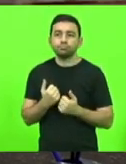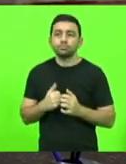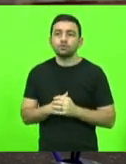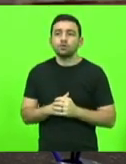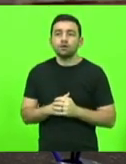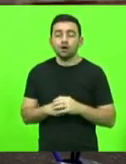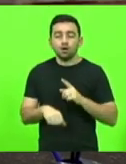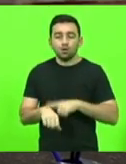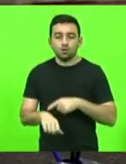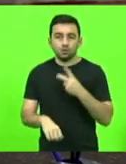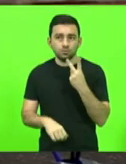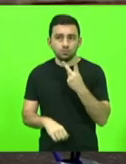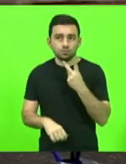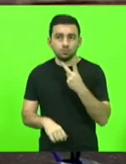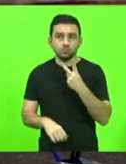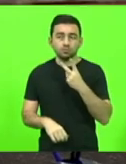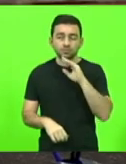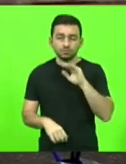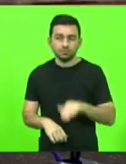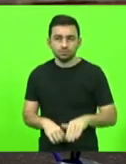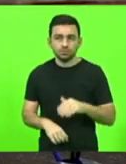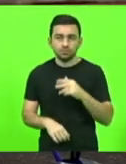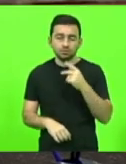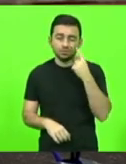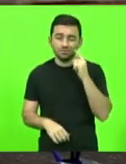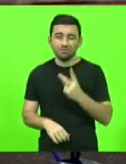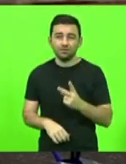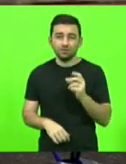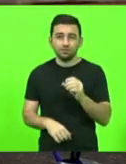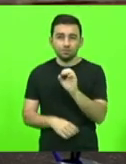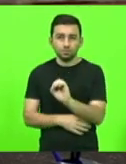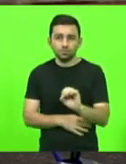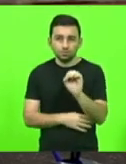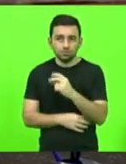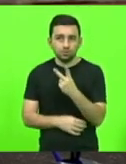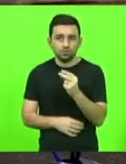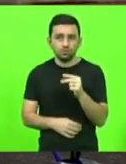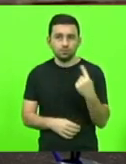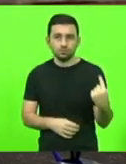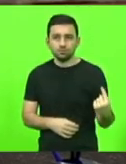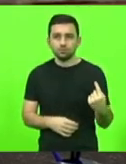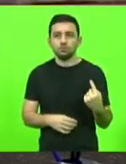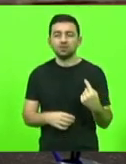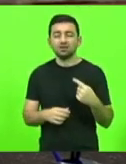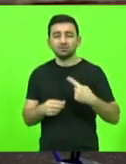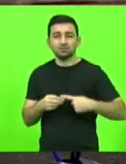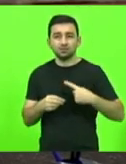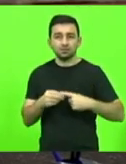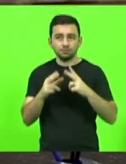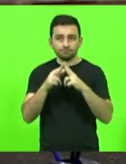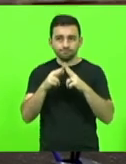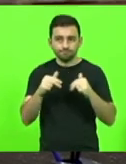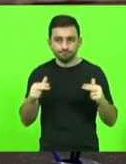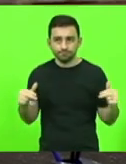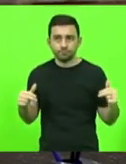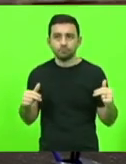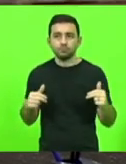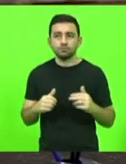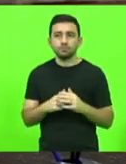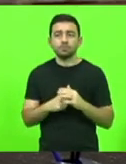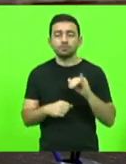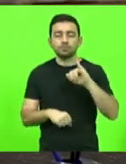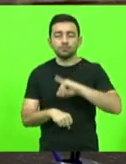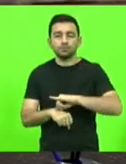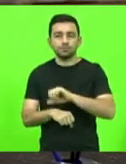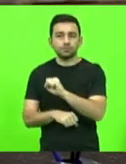14h do dia 20 do mês de outubro de 2021, nesta cidade de Florianópolis, capital